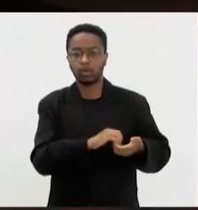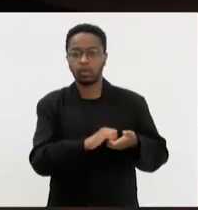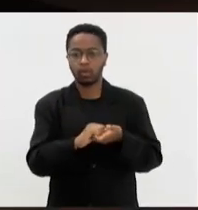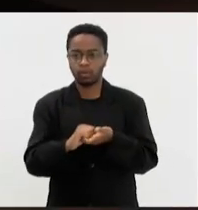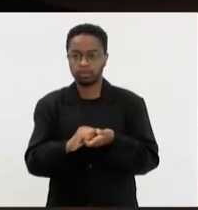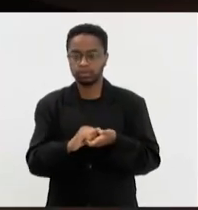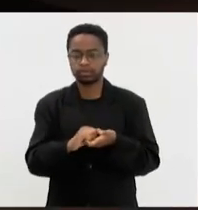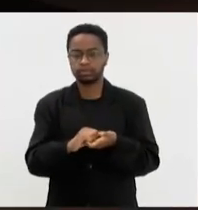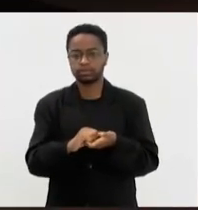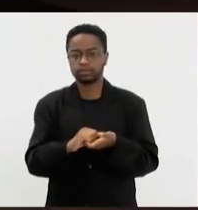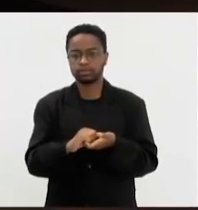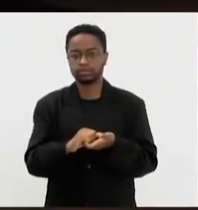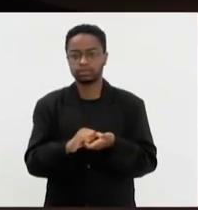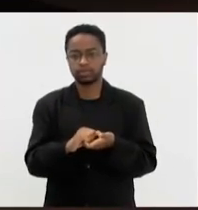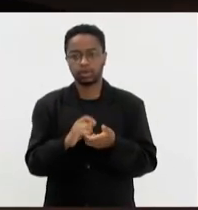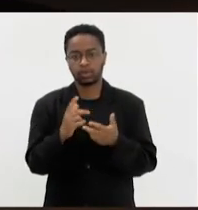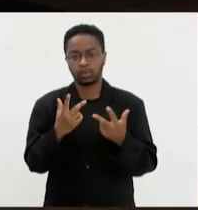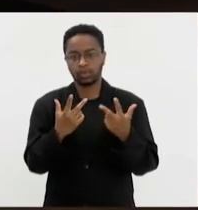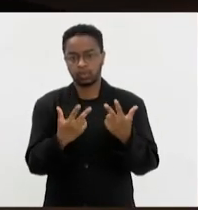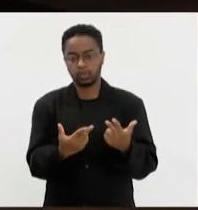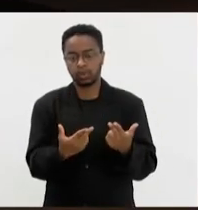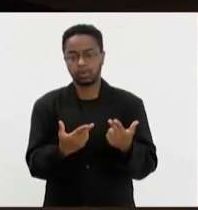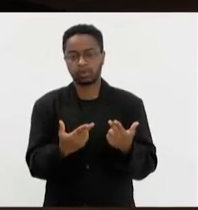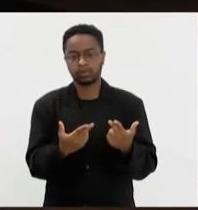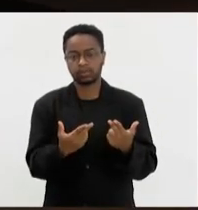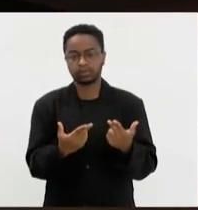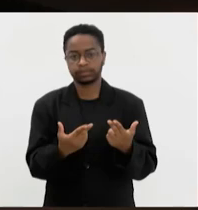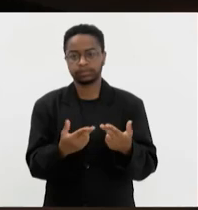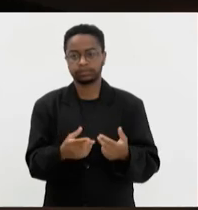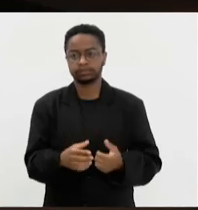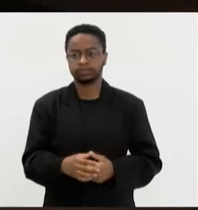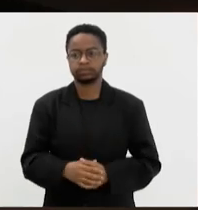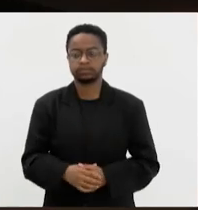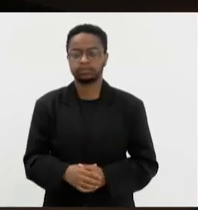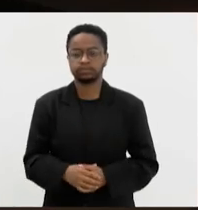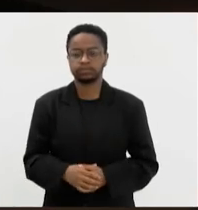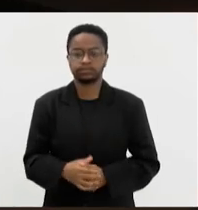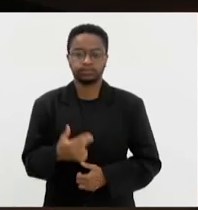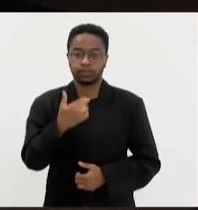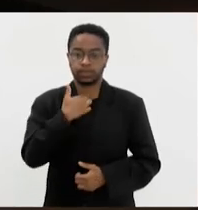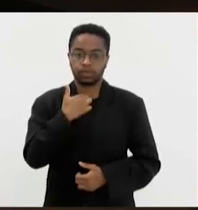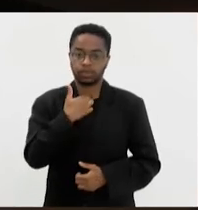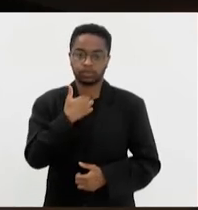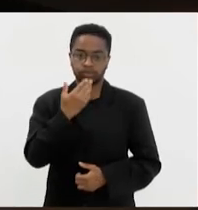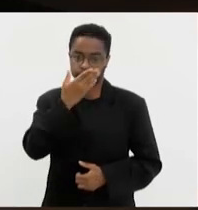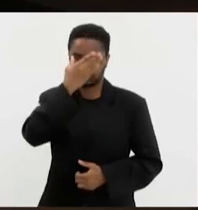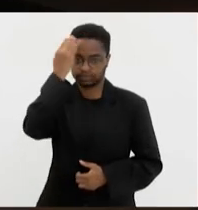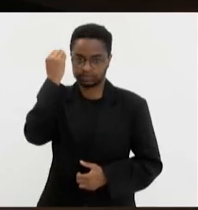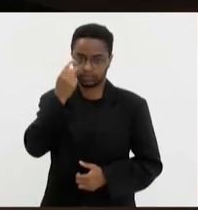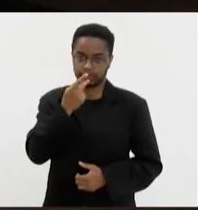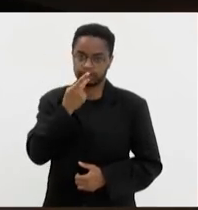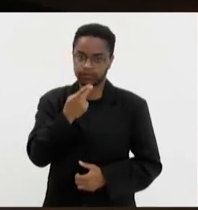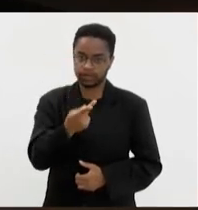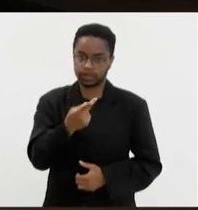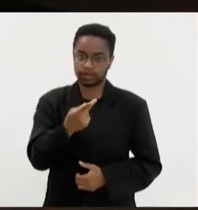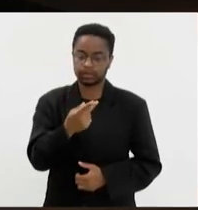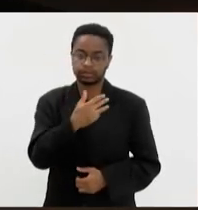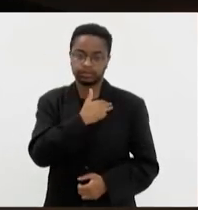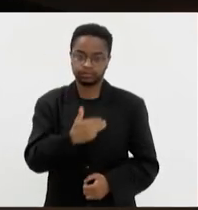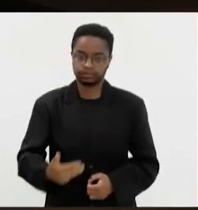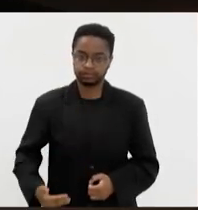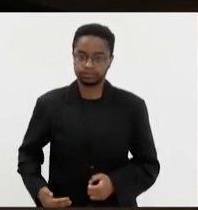cumprimento da mesma forma não poderia deixar de ser as